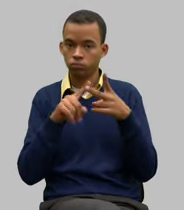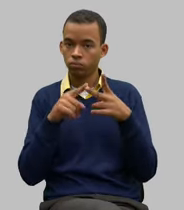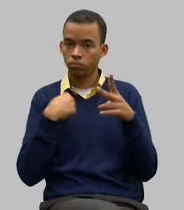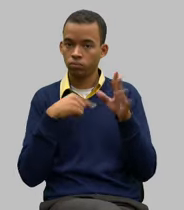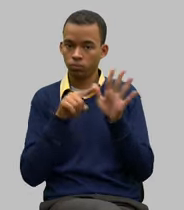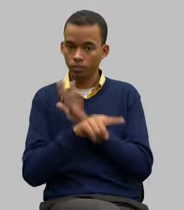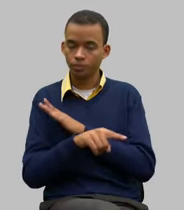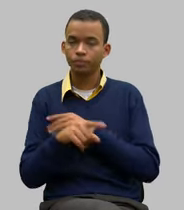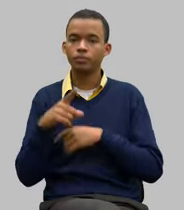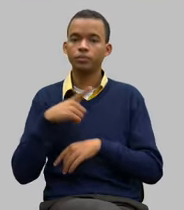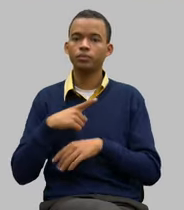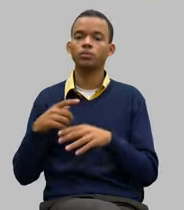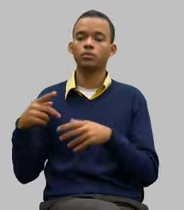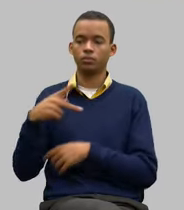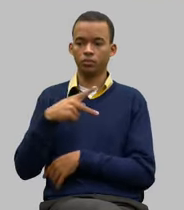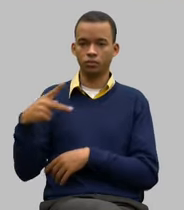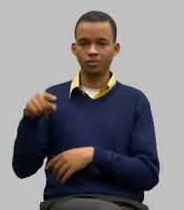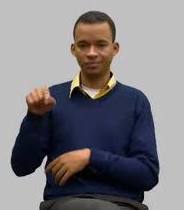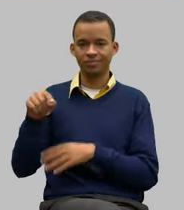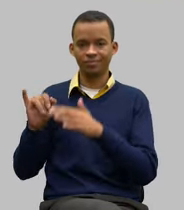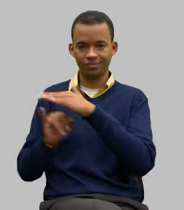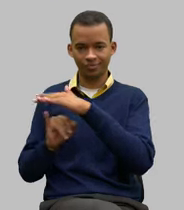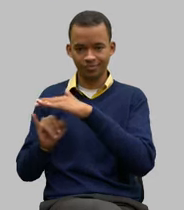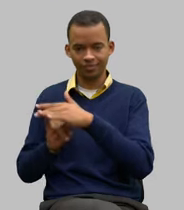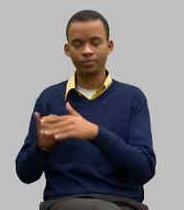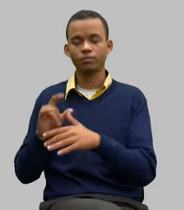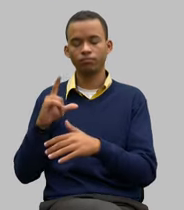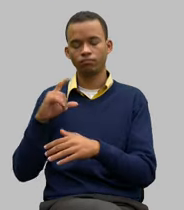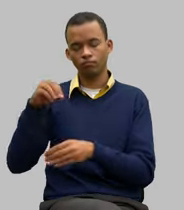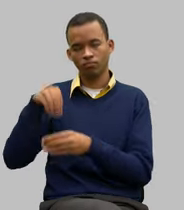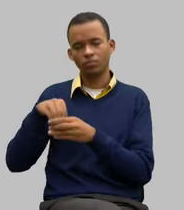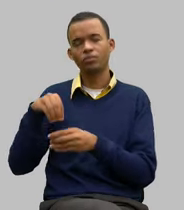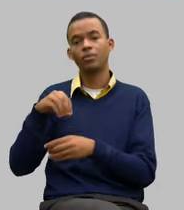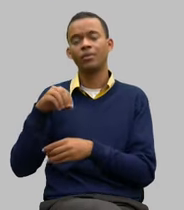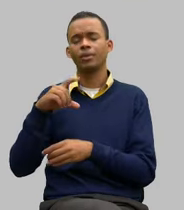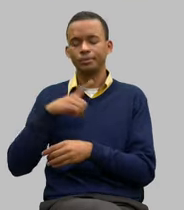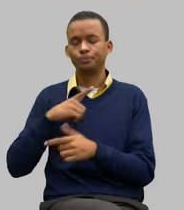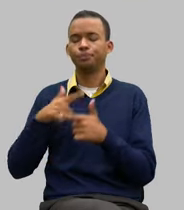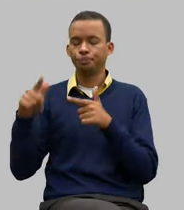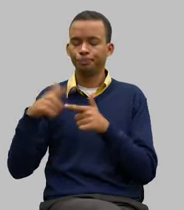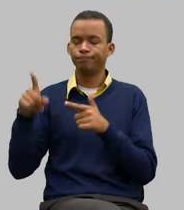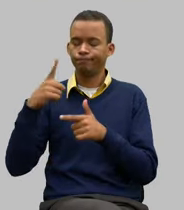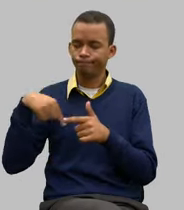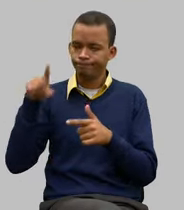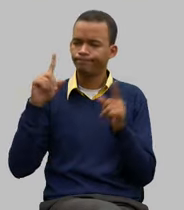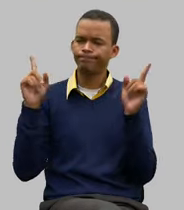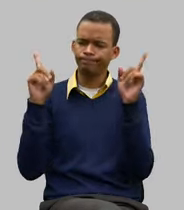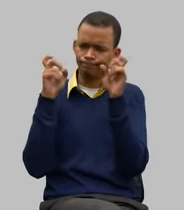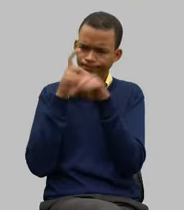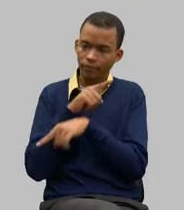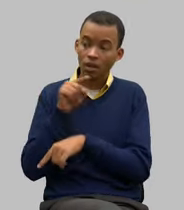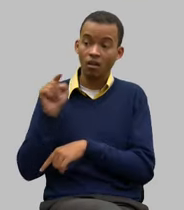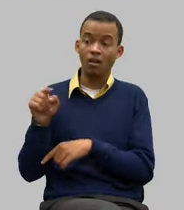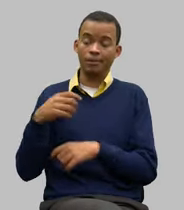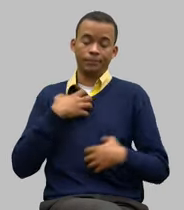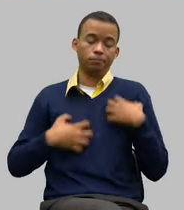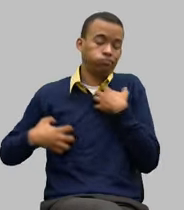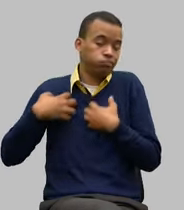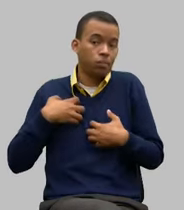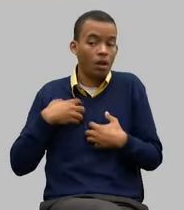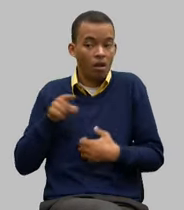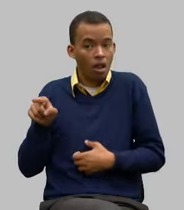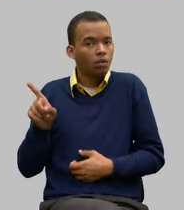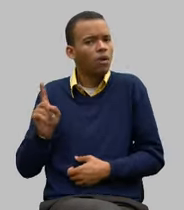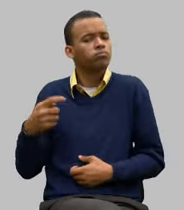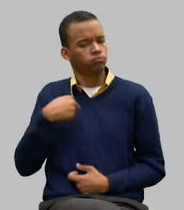sindpen do do diretor eh é um assunto que tem me incomodado muito não é eles não secretário sou eu